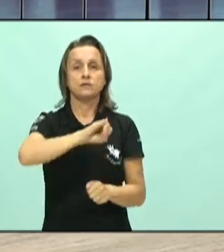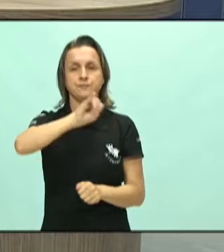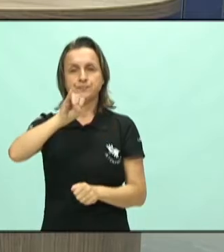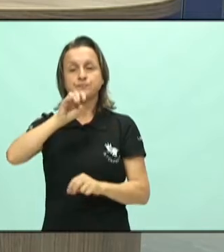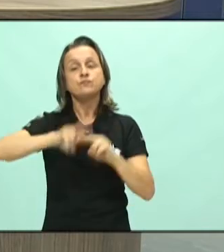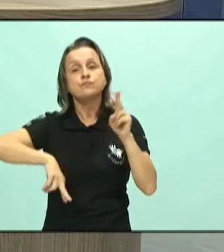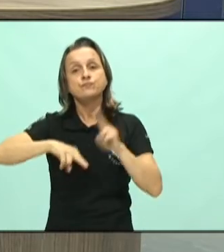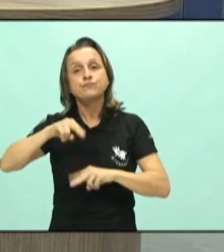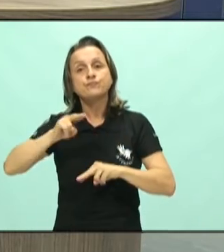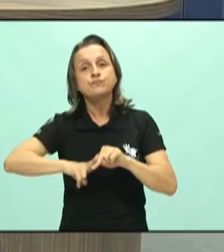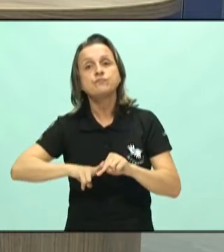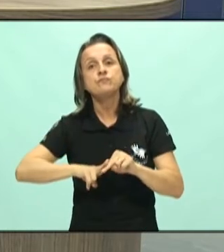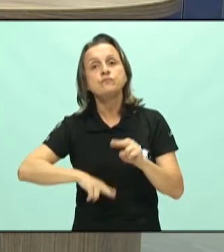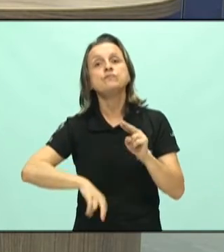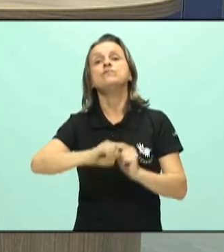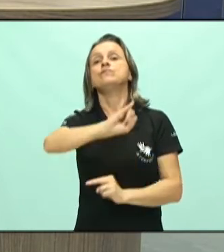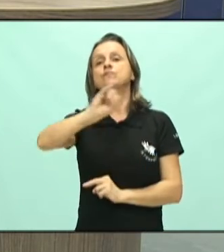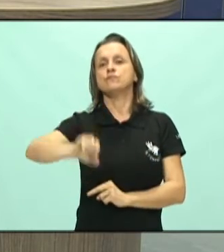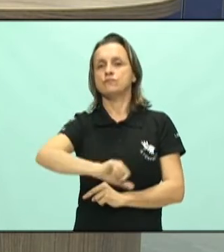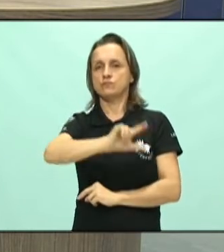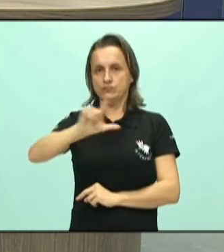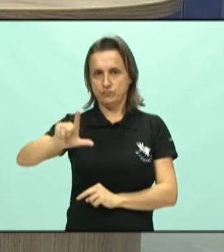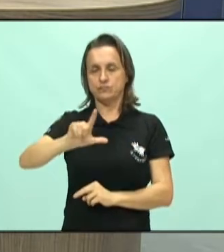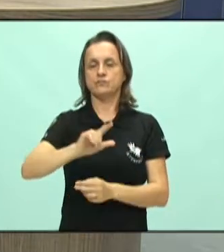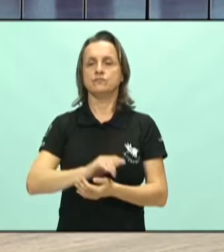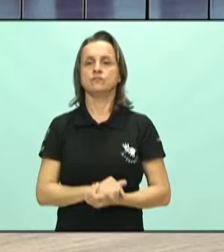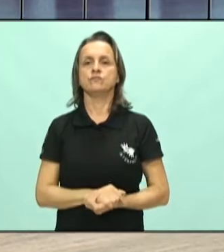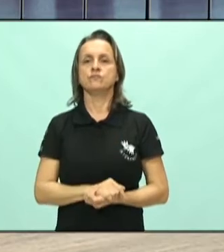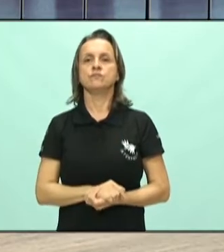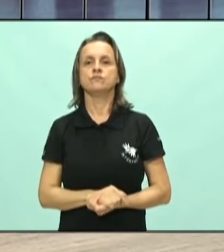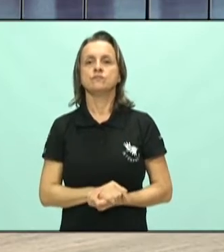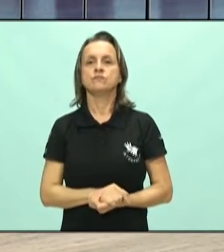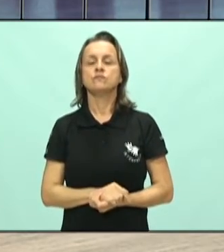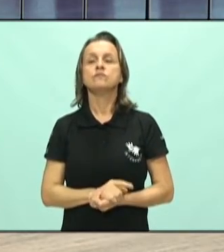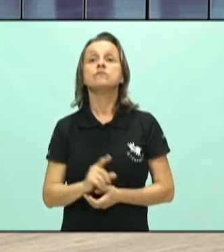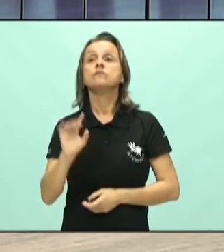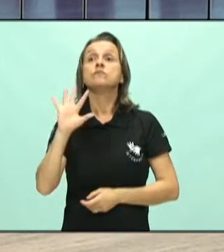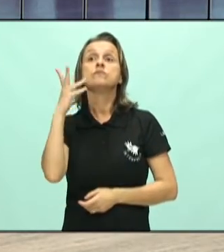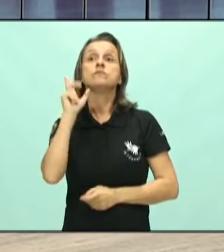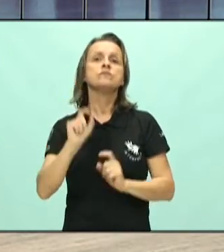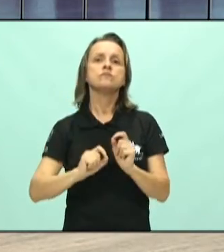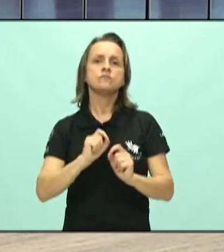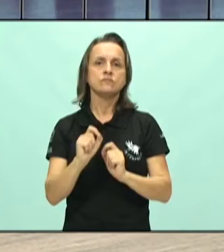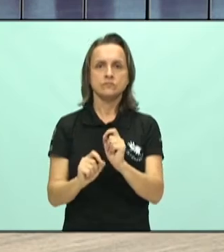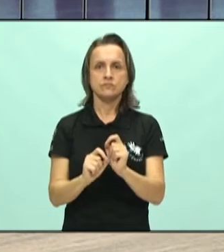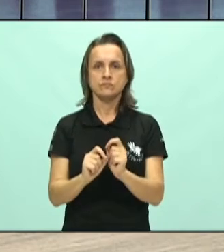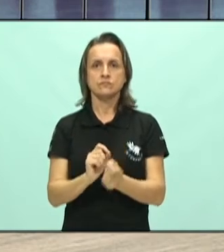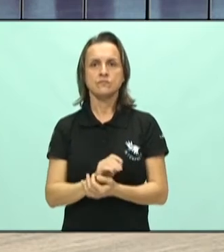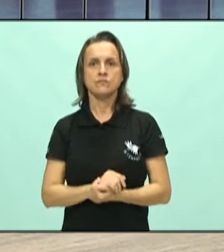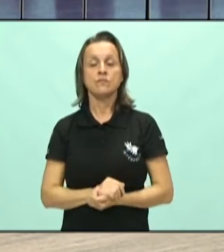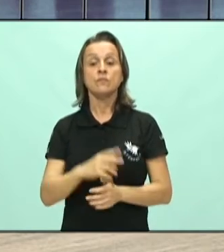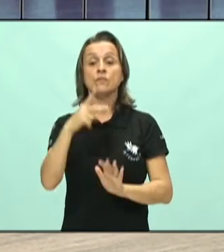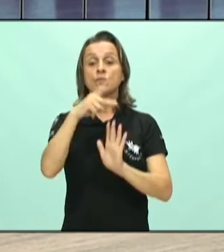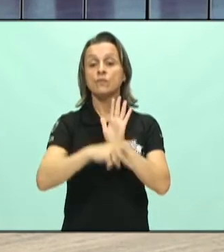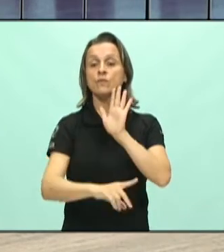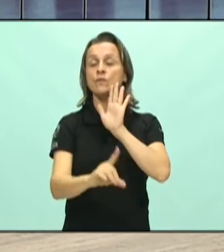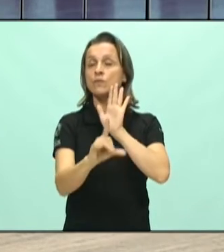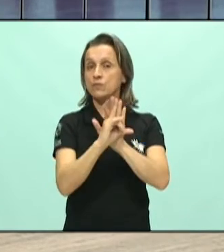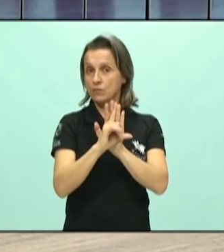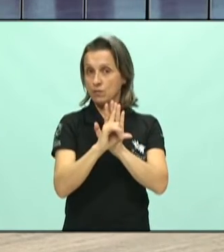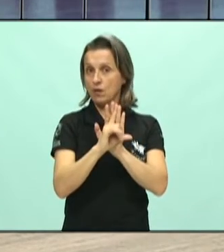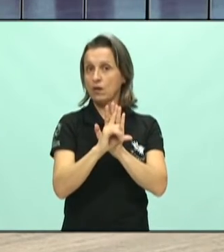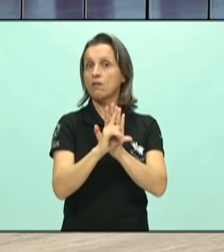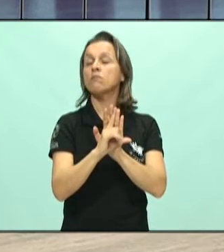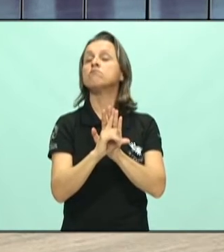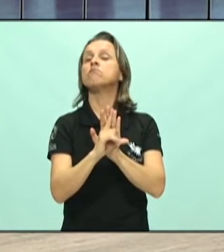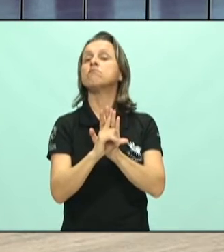junho e julho. Tá? Bom, o que acabou acontecendo nisso? O projeto de lei ele ficou de